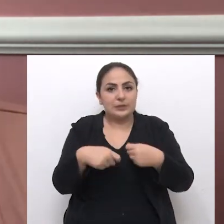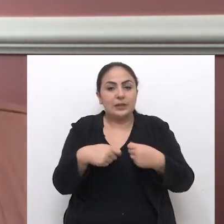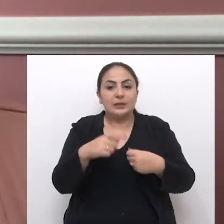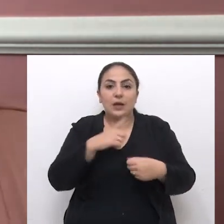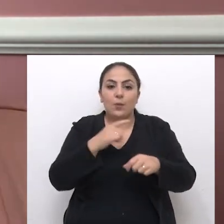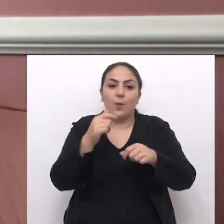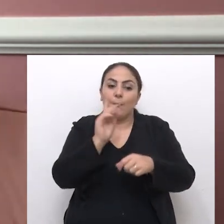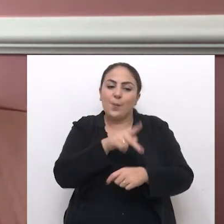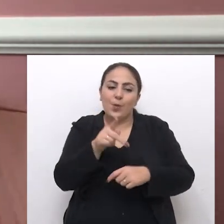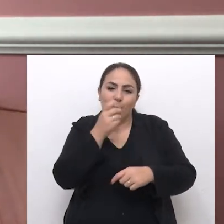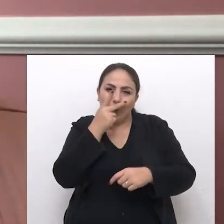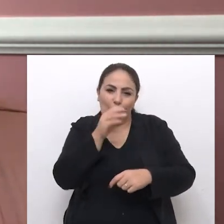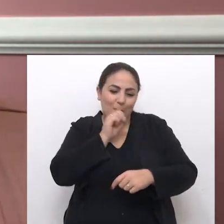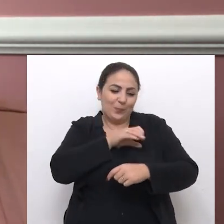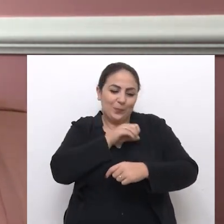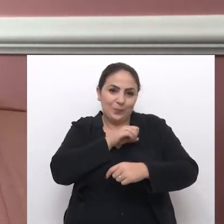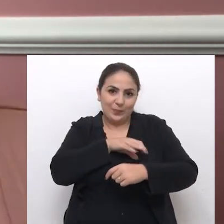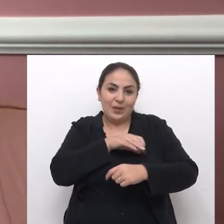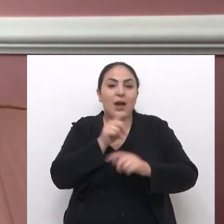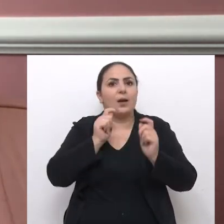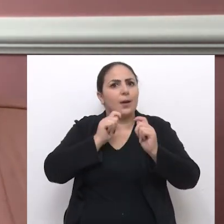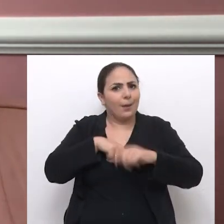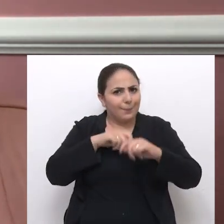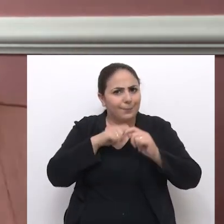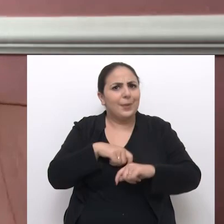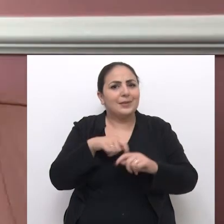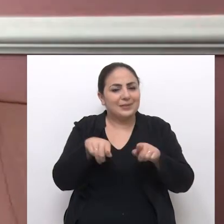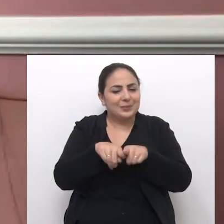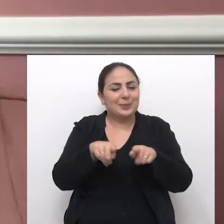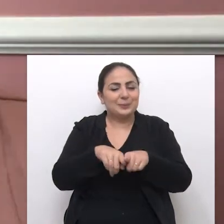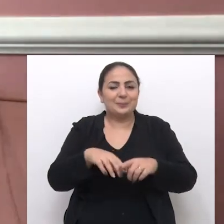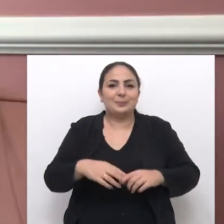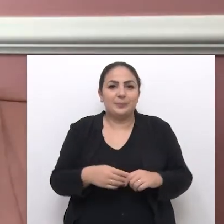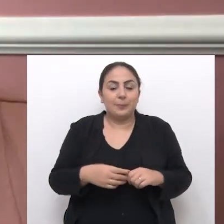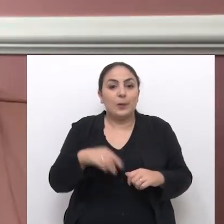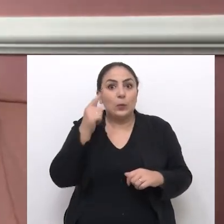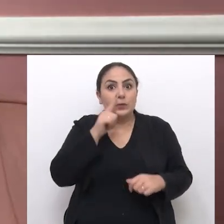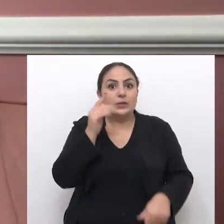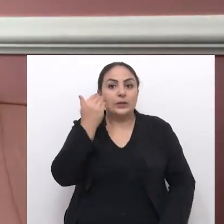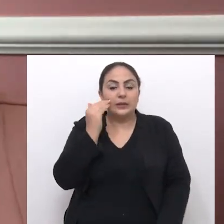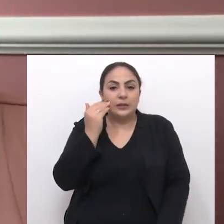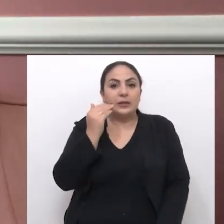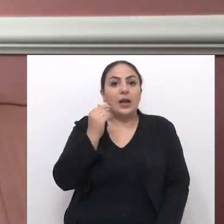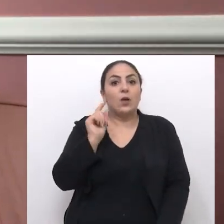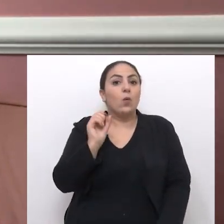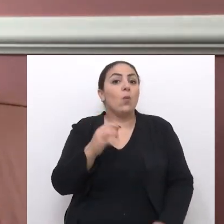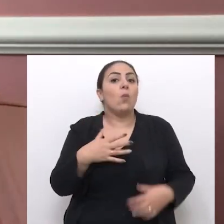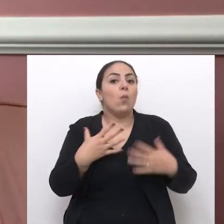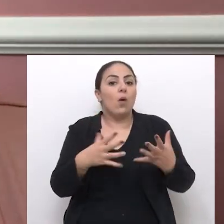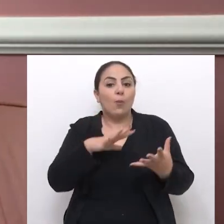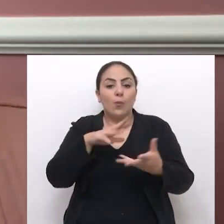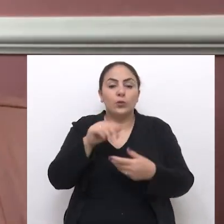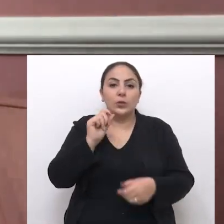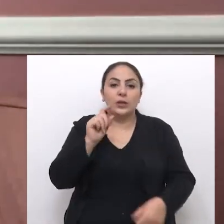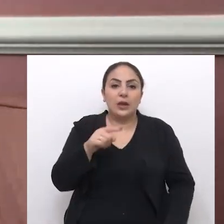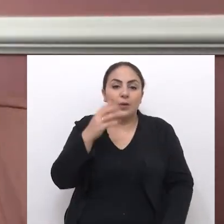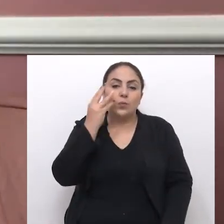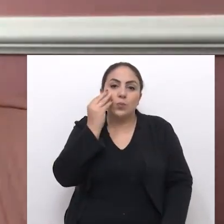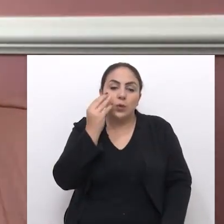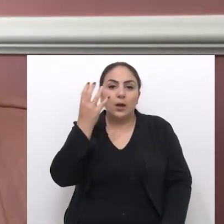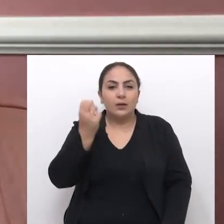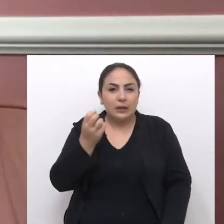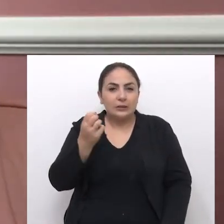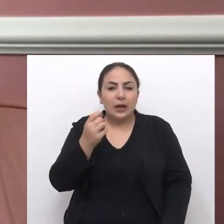você precisa ser uma professora do mamar, né, capacitada para isso, né, entendendo que mundo é esse, o que é a